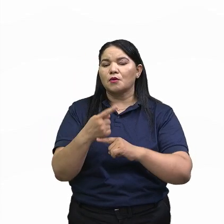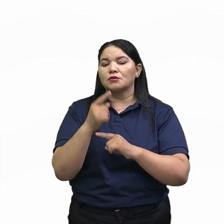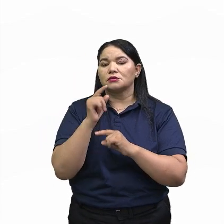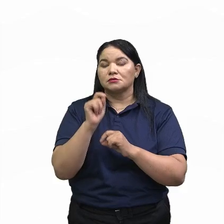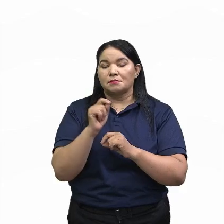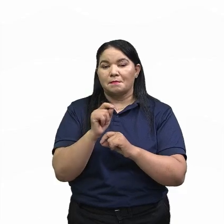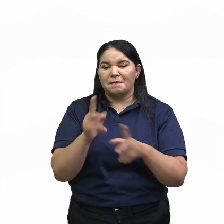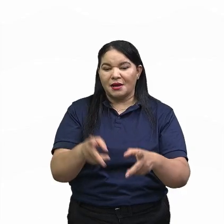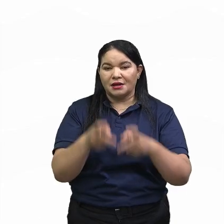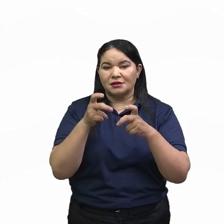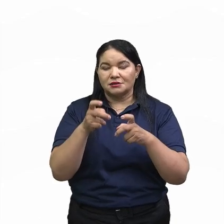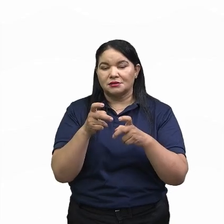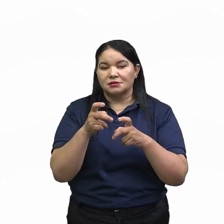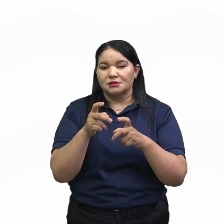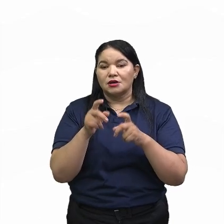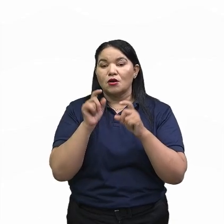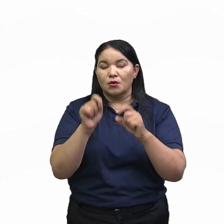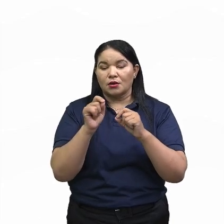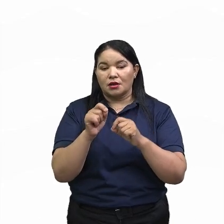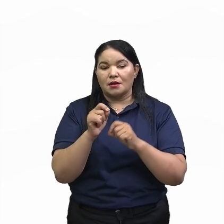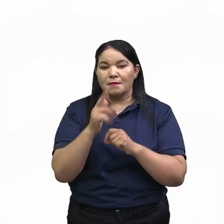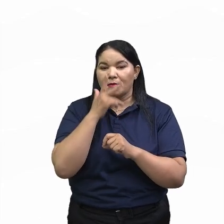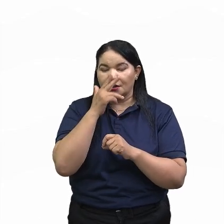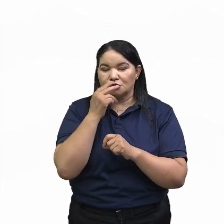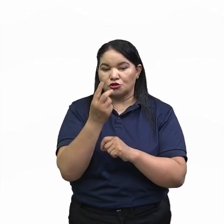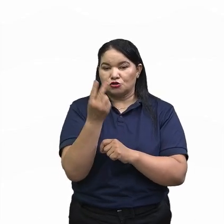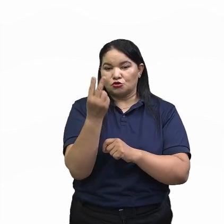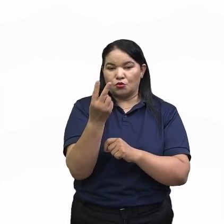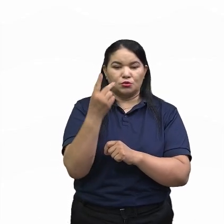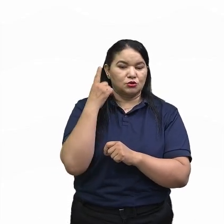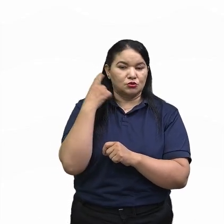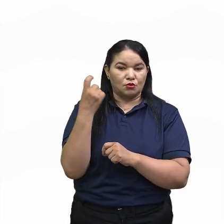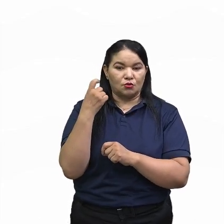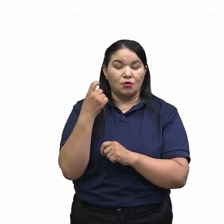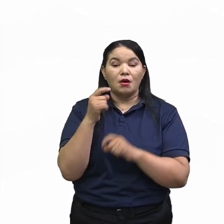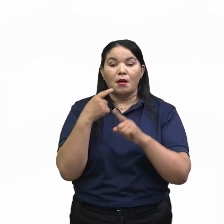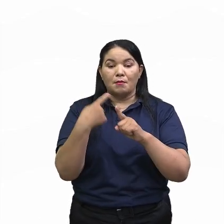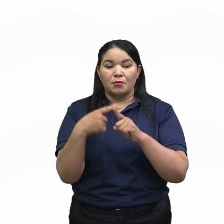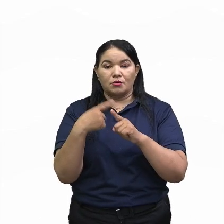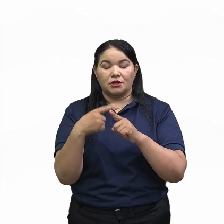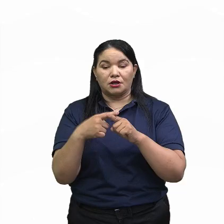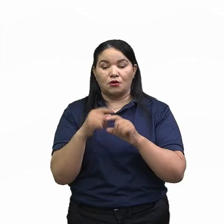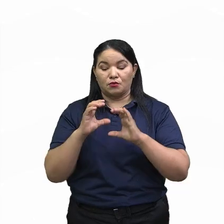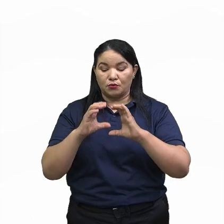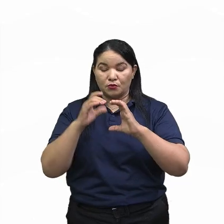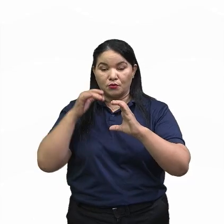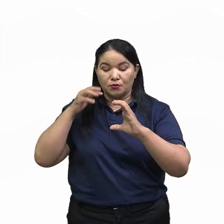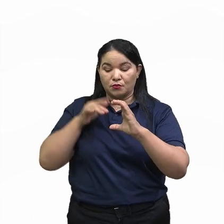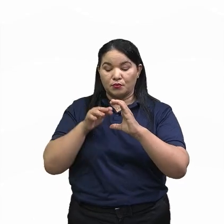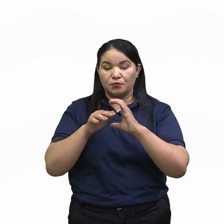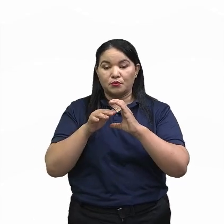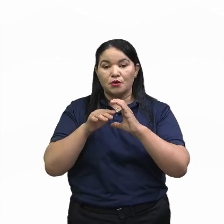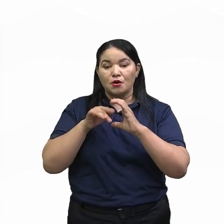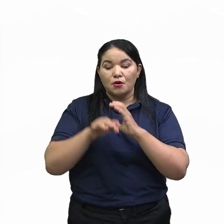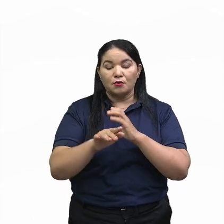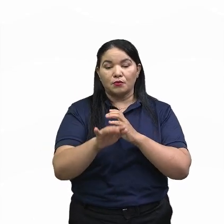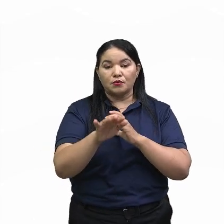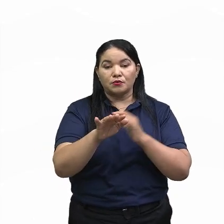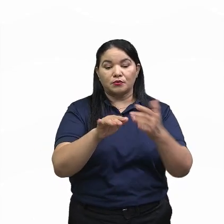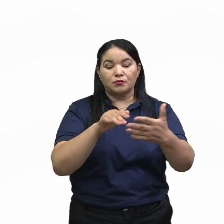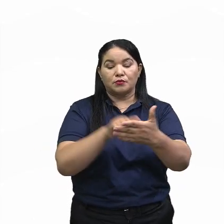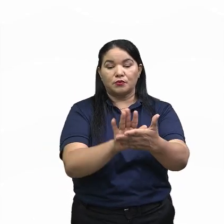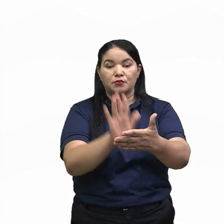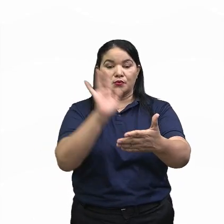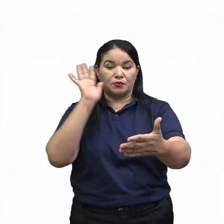2 sons distintos, né? Ele percebe o som que foi e percebe o som que voltou por reflexão também. Aí a gente chama isso aí de